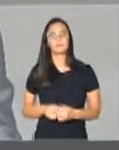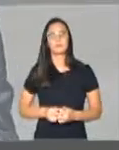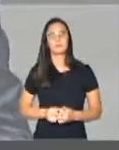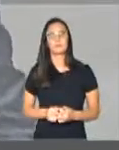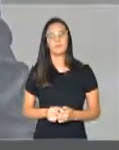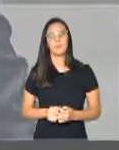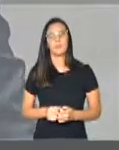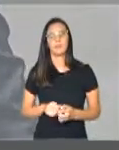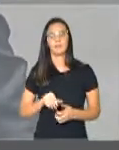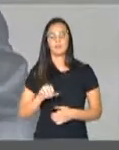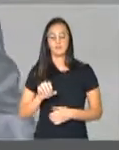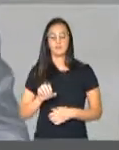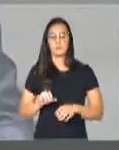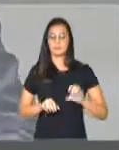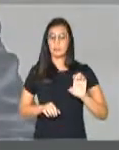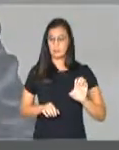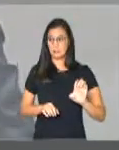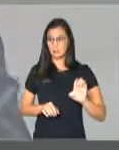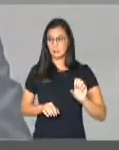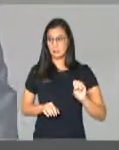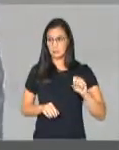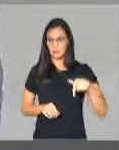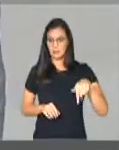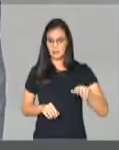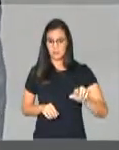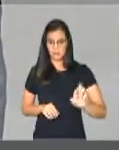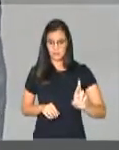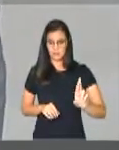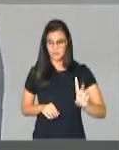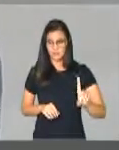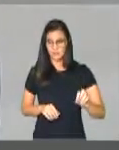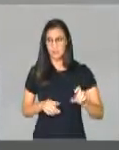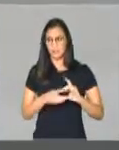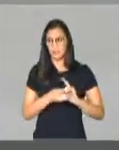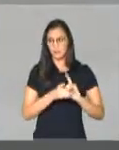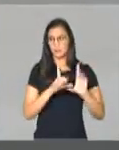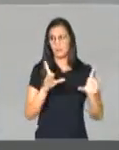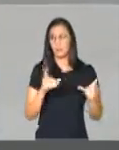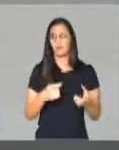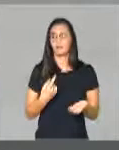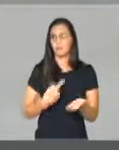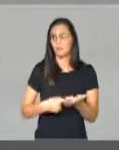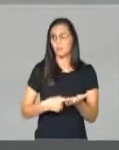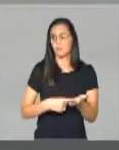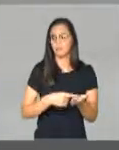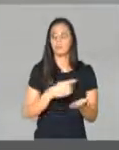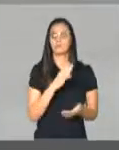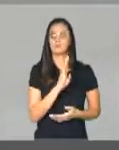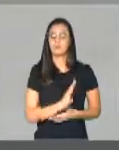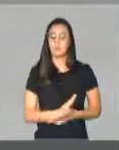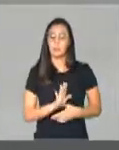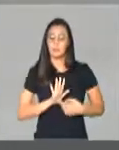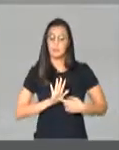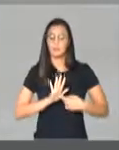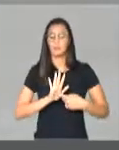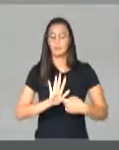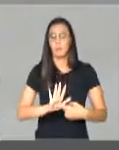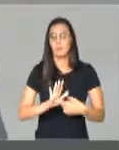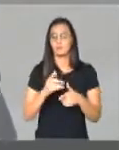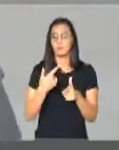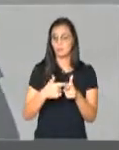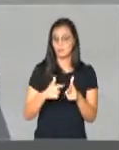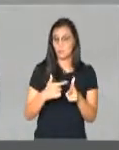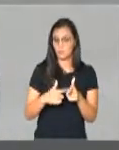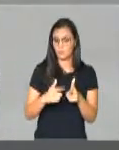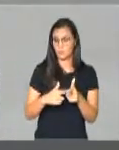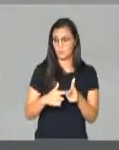apropriada de uma esquerda democrática com compromissos com o Brasil, que claramente não apenas indica os problemas que